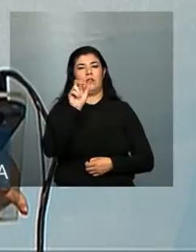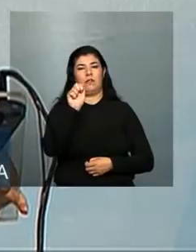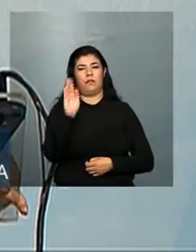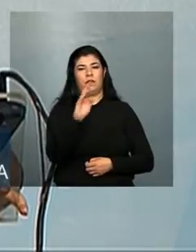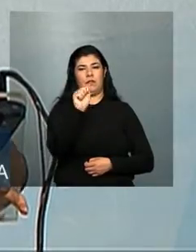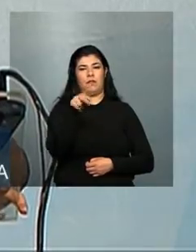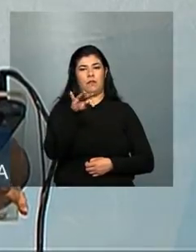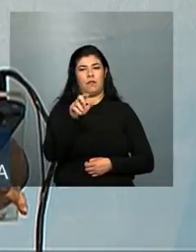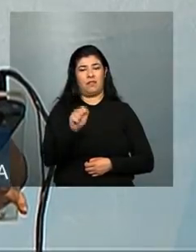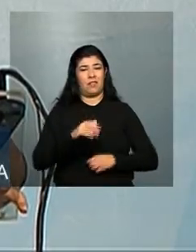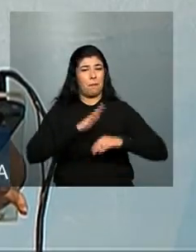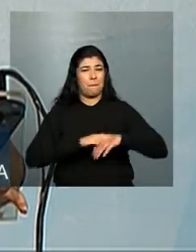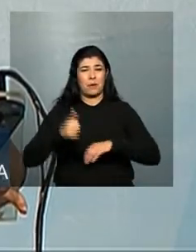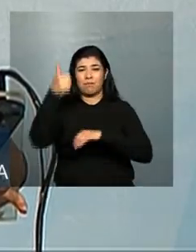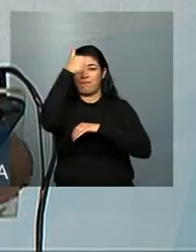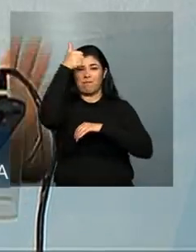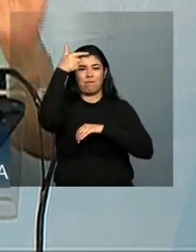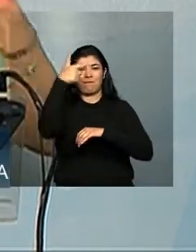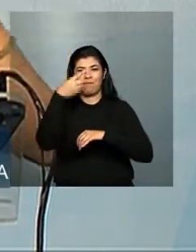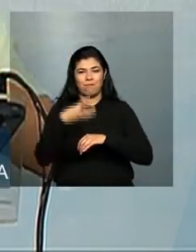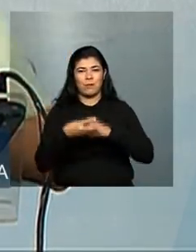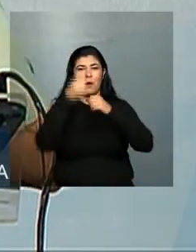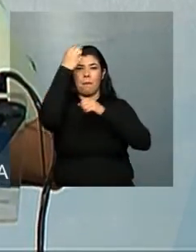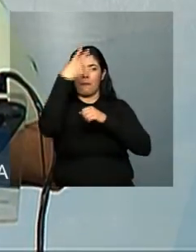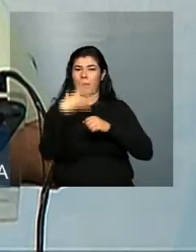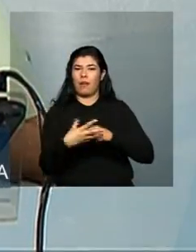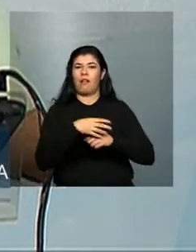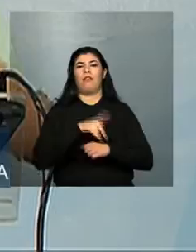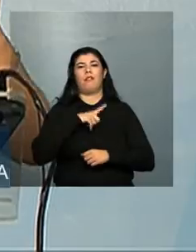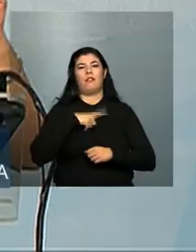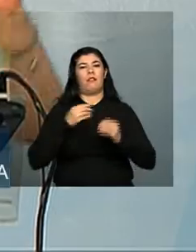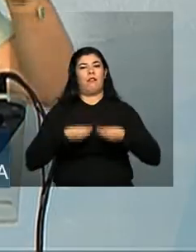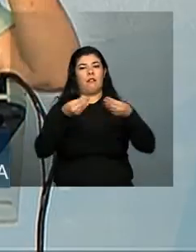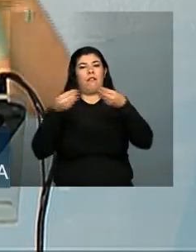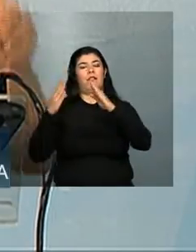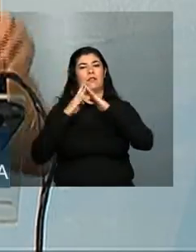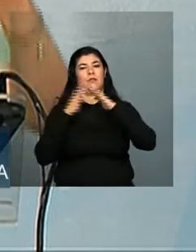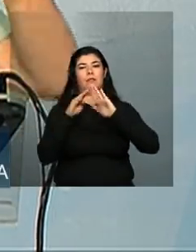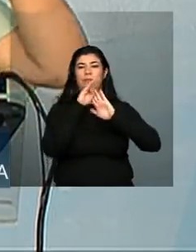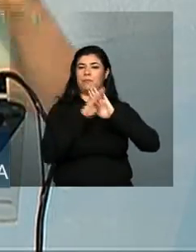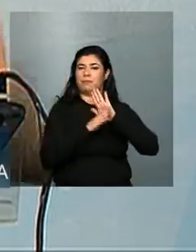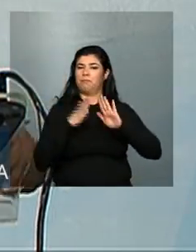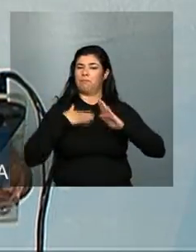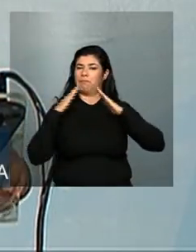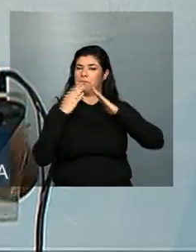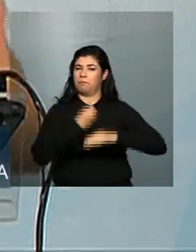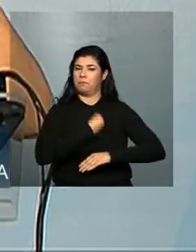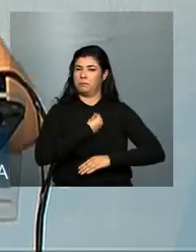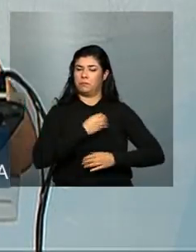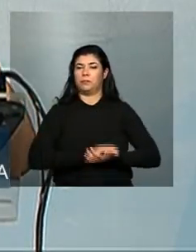recordes do programa Minha Casa Minha Vida. E Feira de Santana é um exemplo da